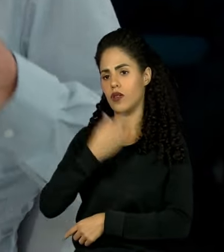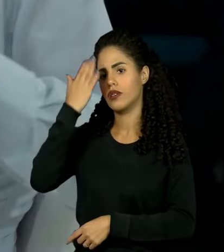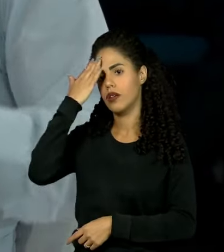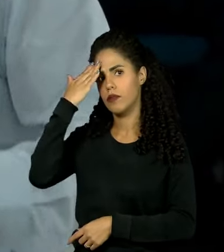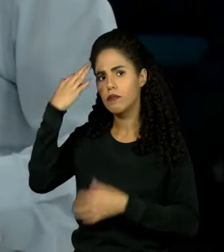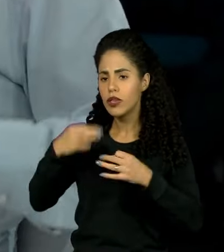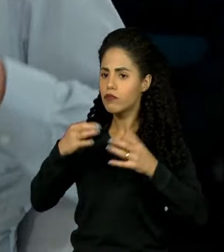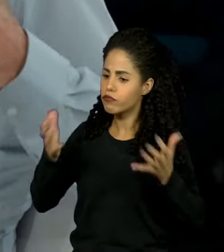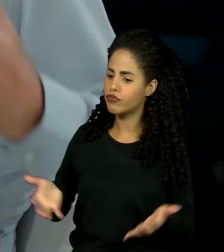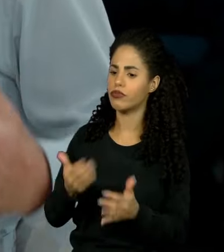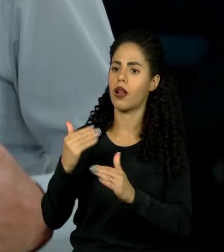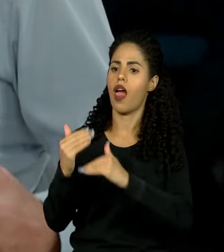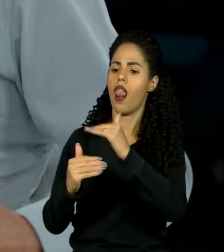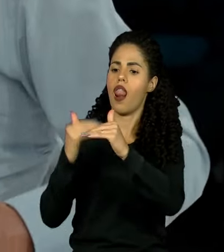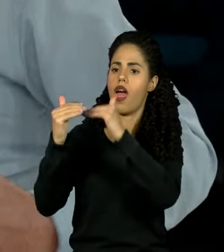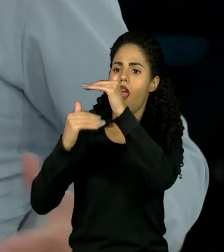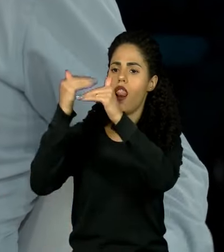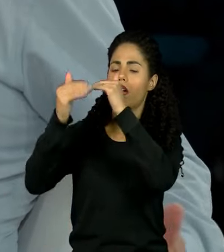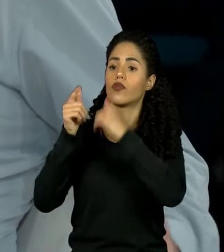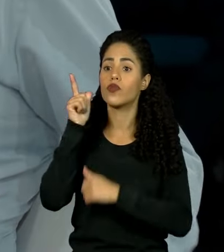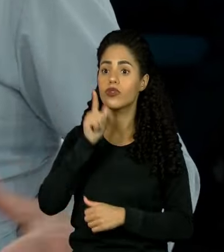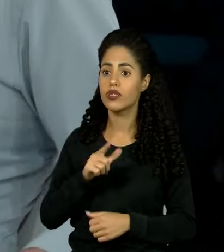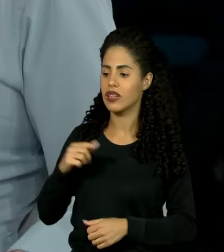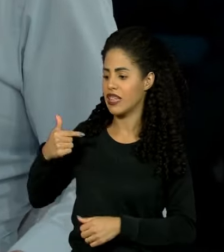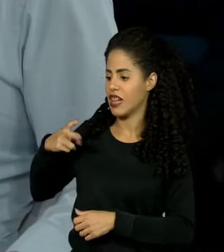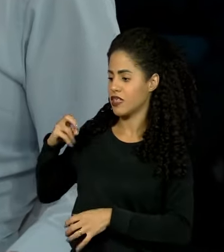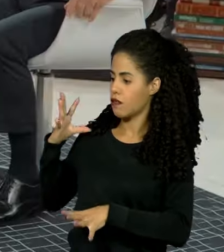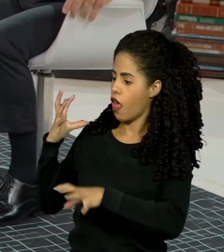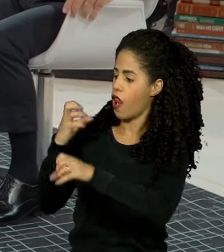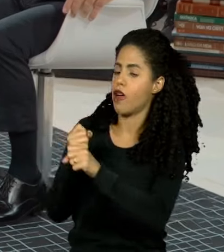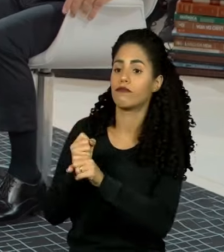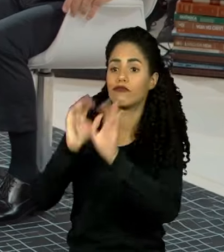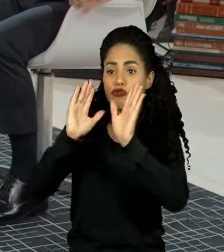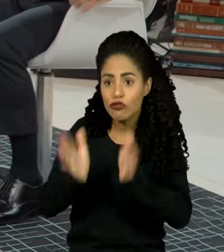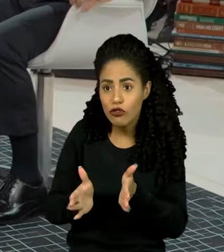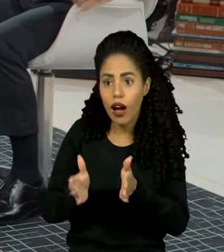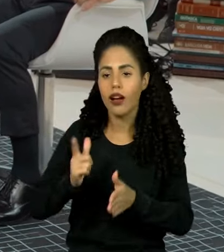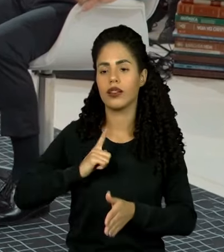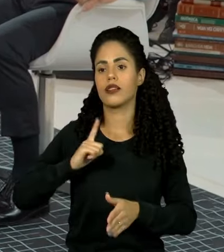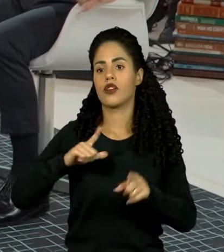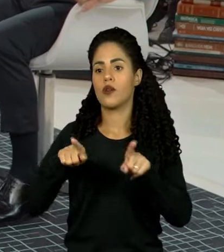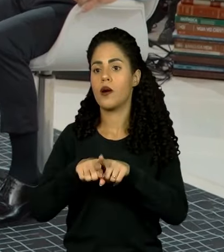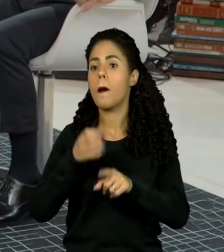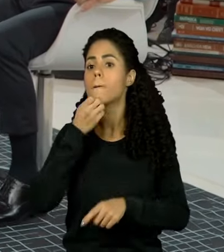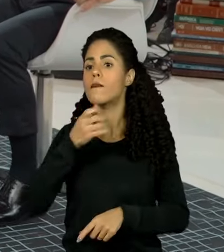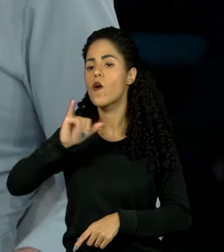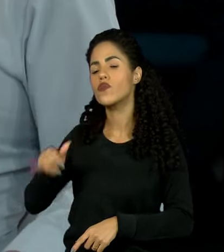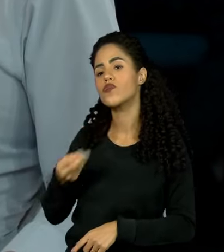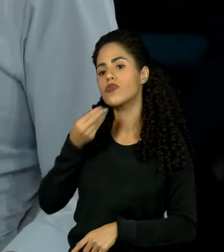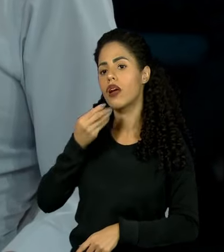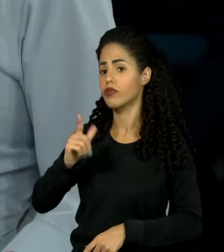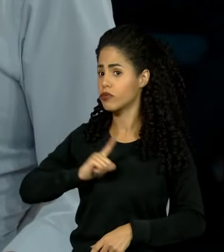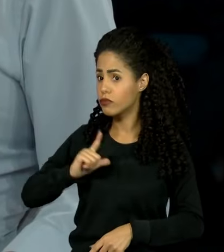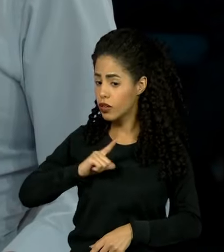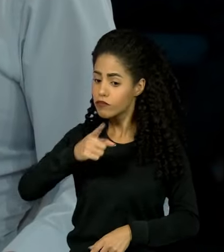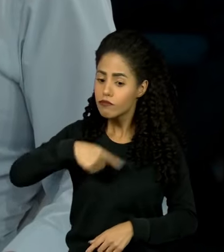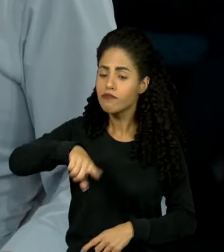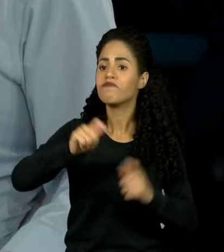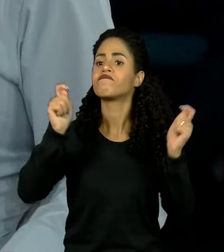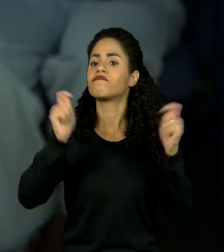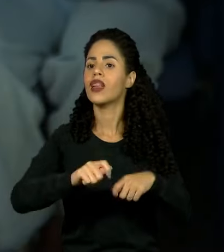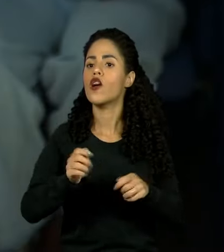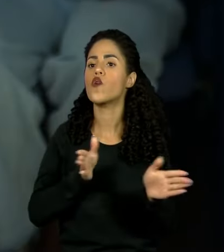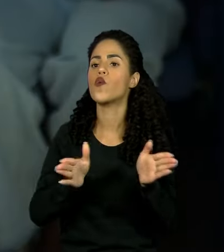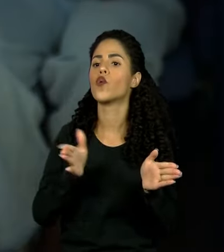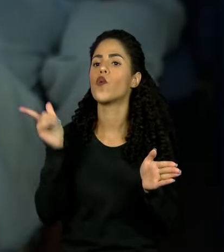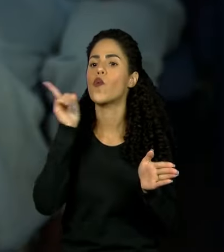tem evoluído mais ainda né são 75 anos de história e tem criado boas oportunidades para que eles possam ter acesso